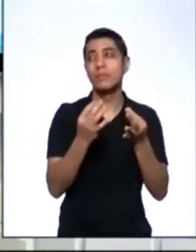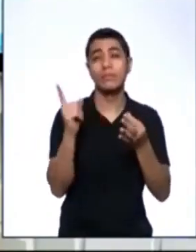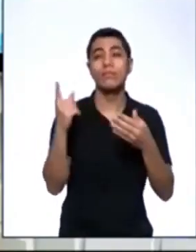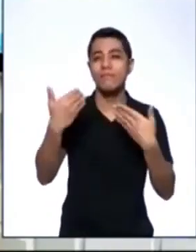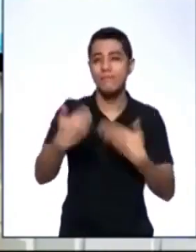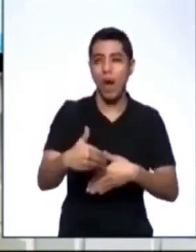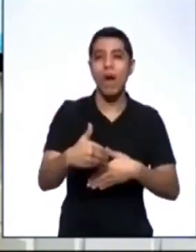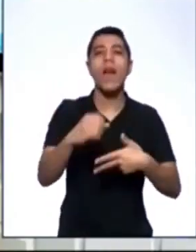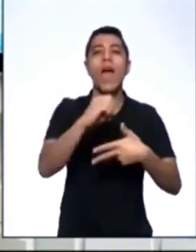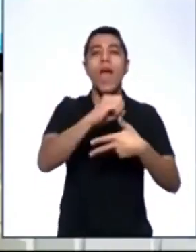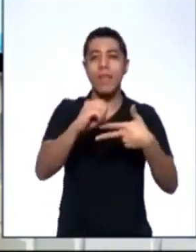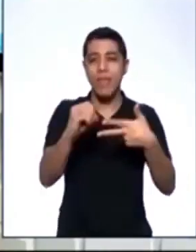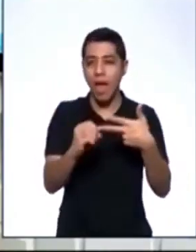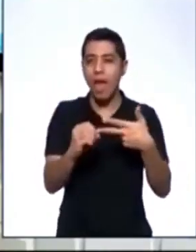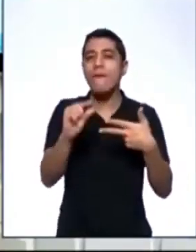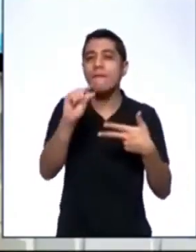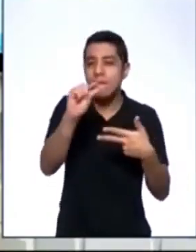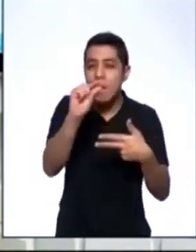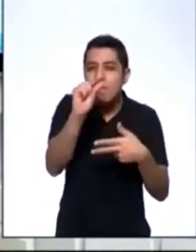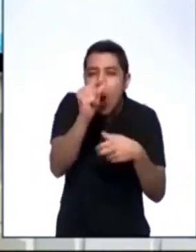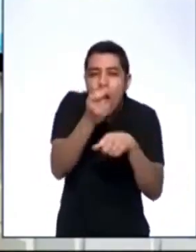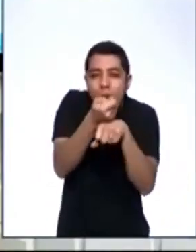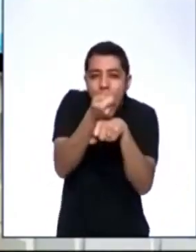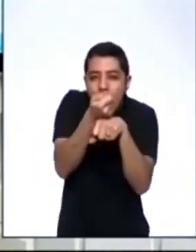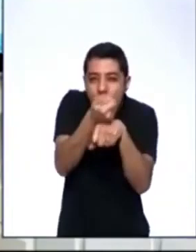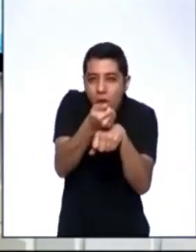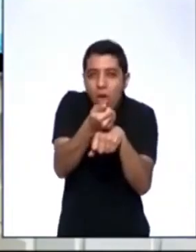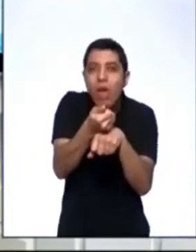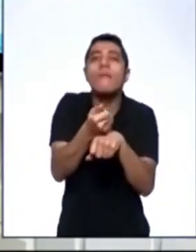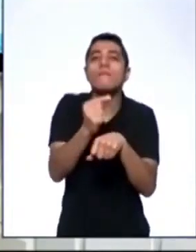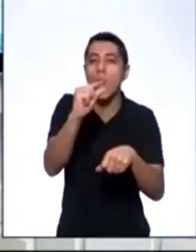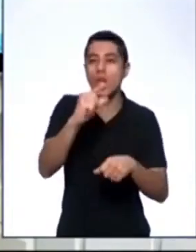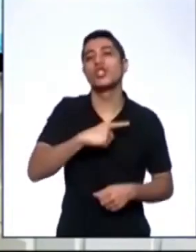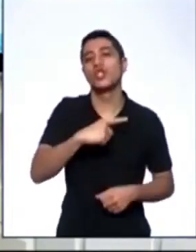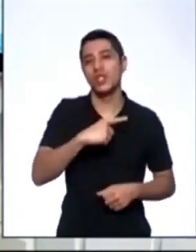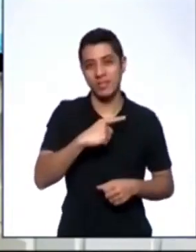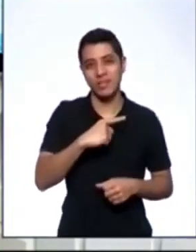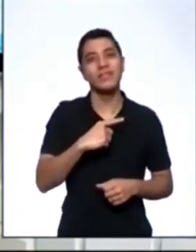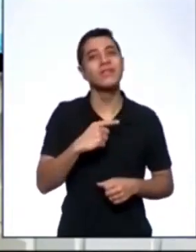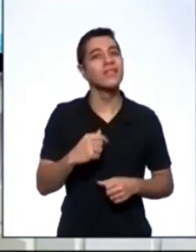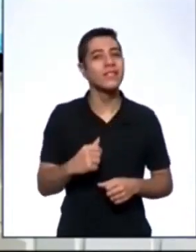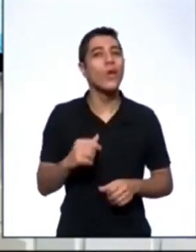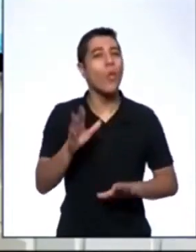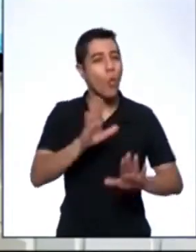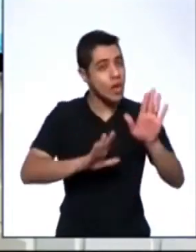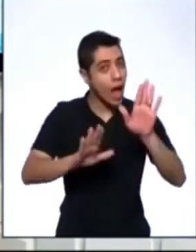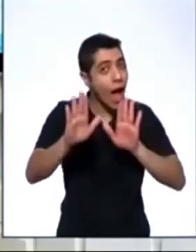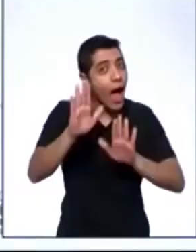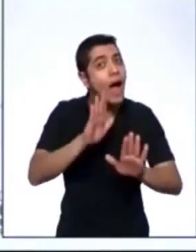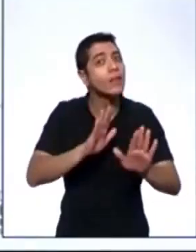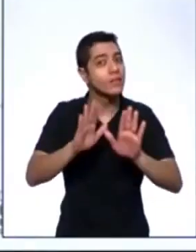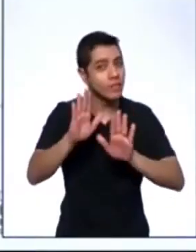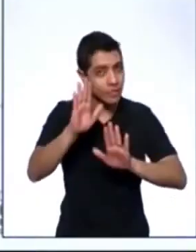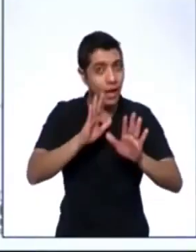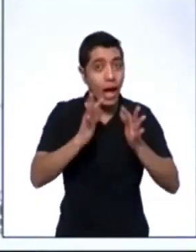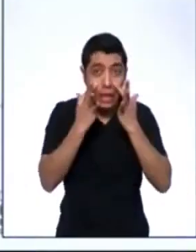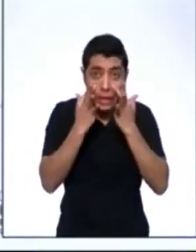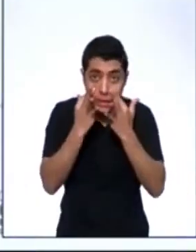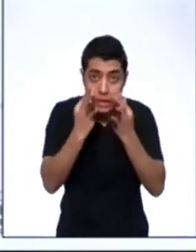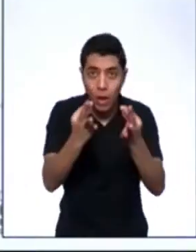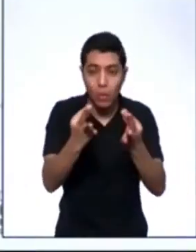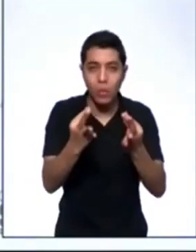ele quis nem nem ele quase conseguiu tão vendo esse par ordenado aqui ó tá vendo esse par ordenado